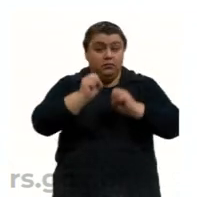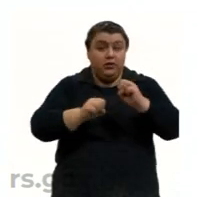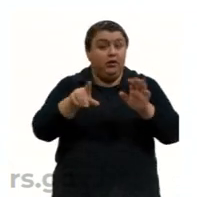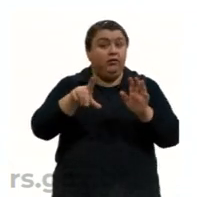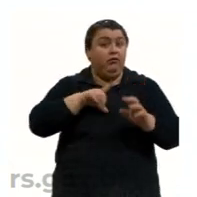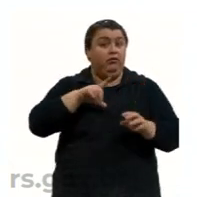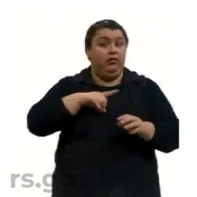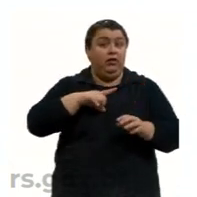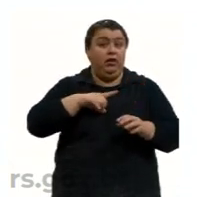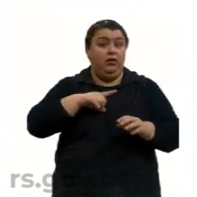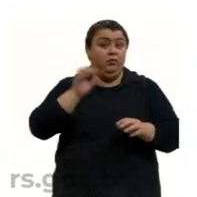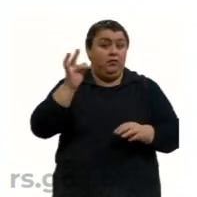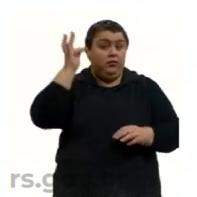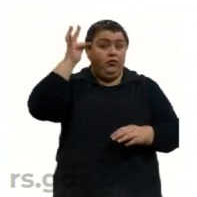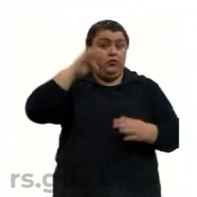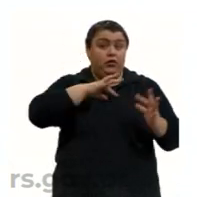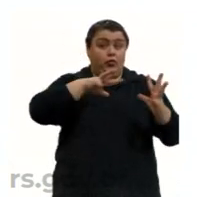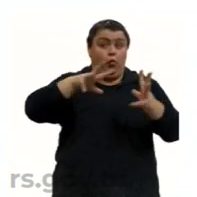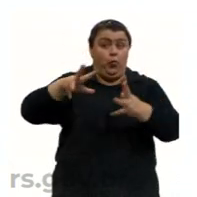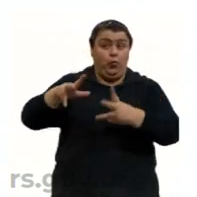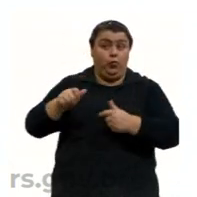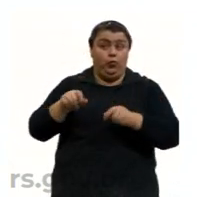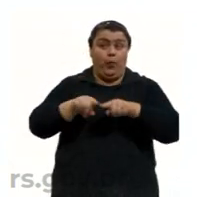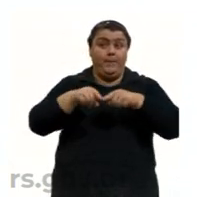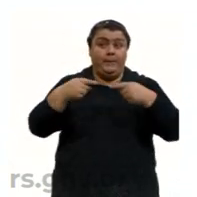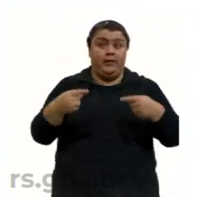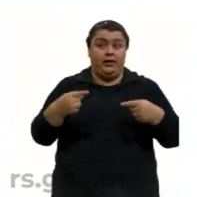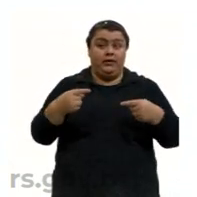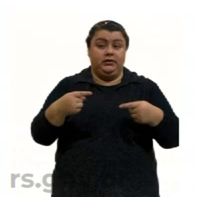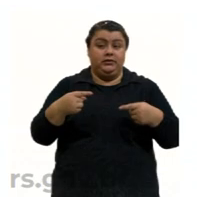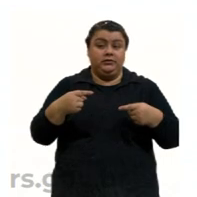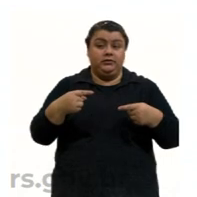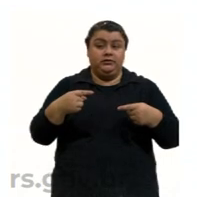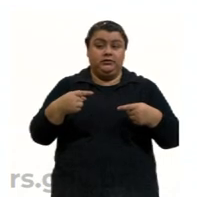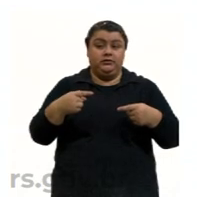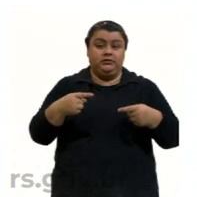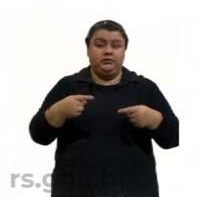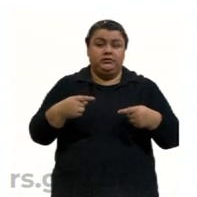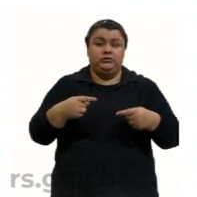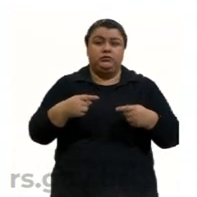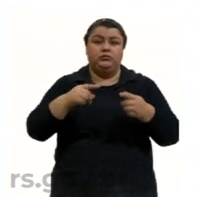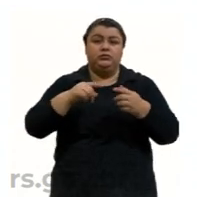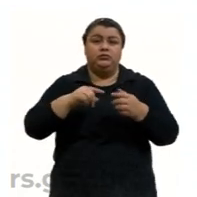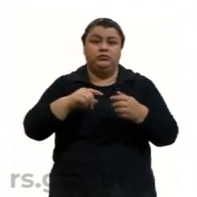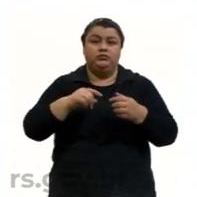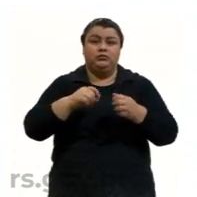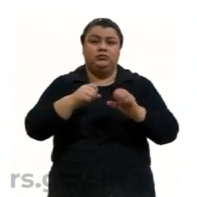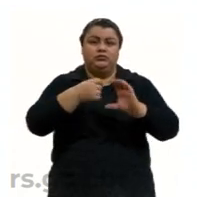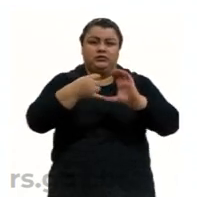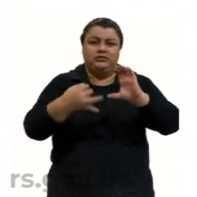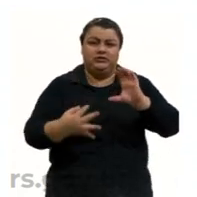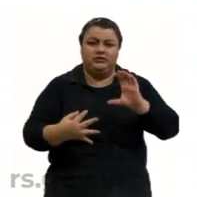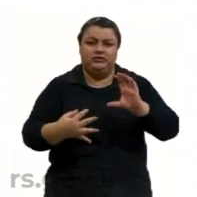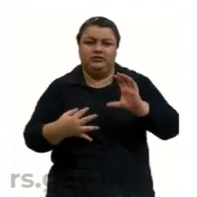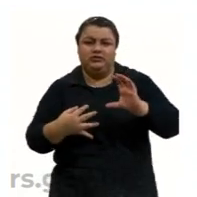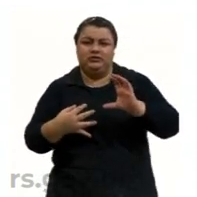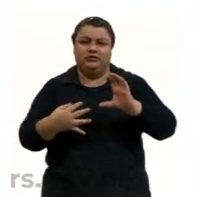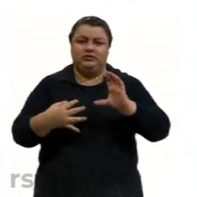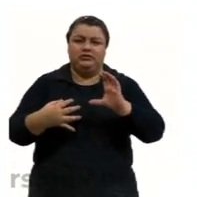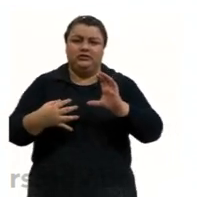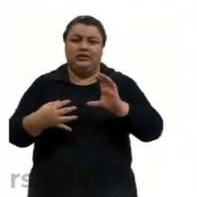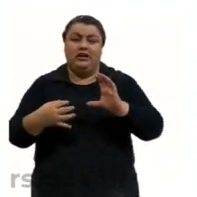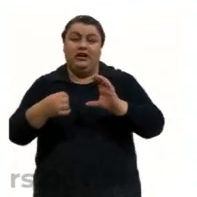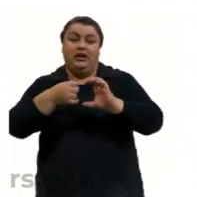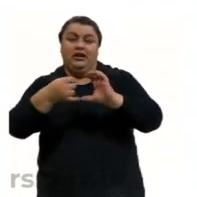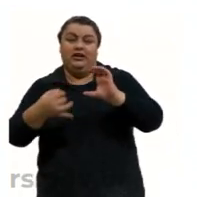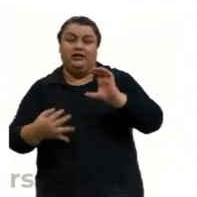mundo mas ela não mas só pela visão de mundo não se definir a filosofia ela é uma sabedoria de vida sim ela é uma sabedoria de vida